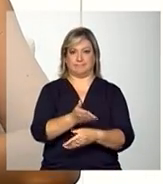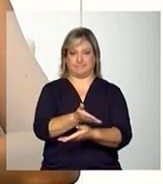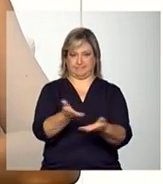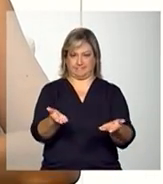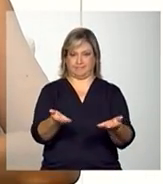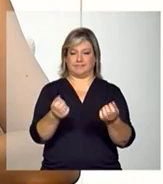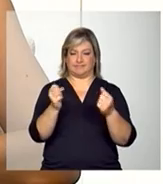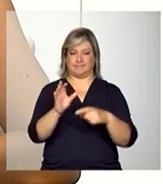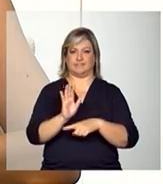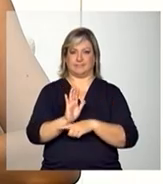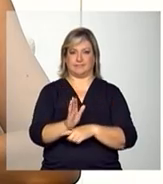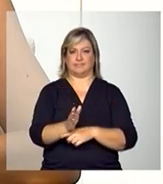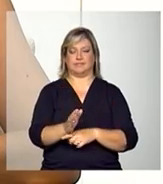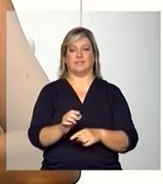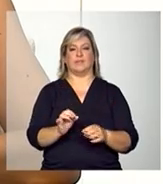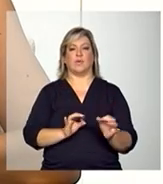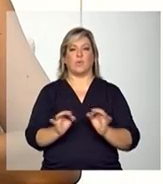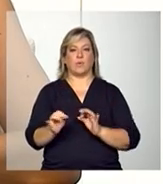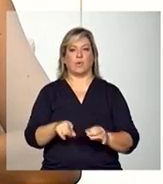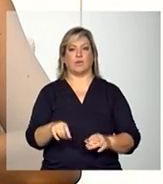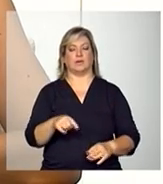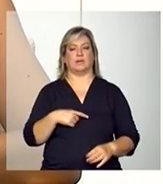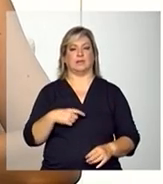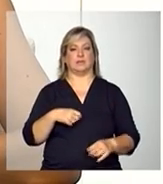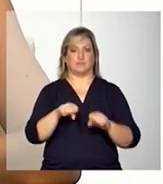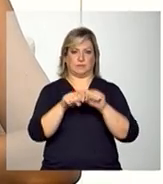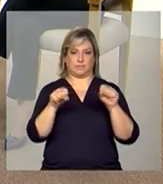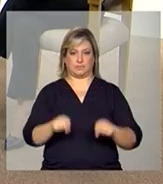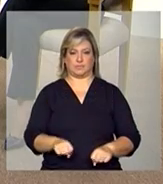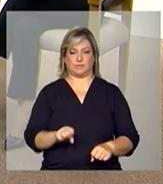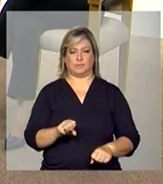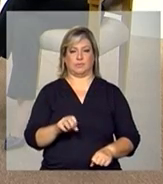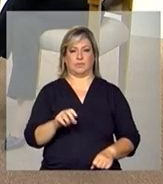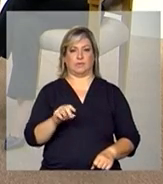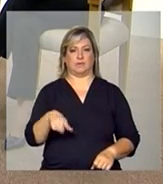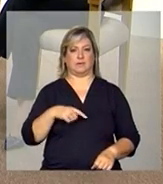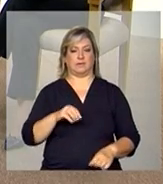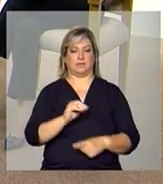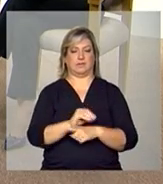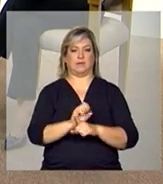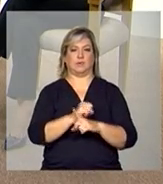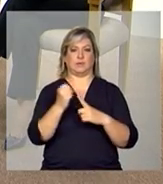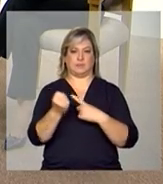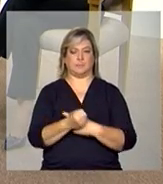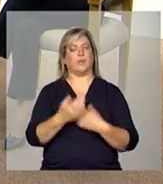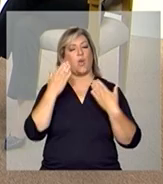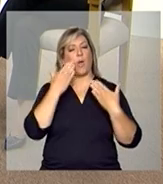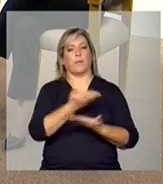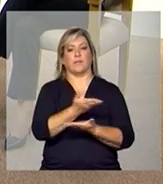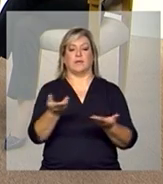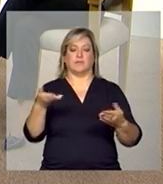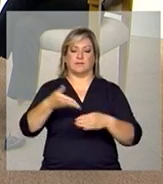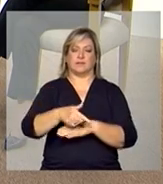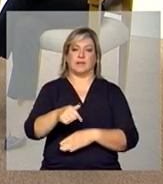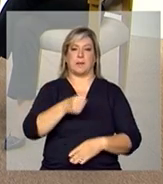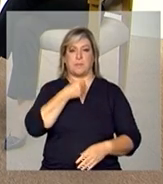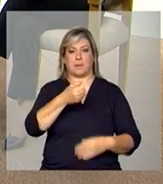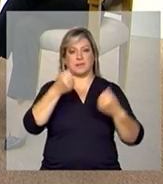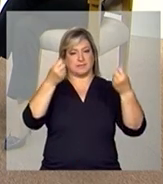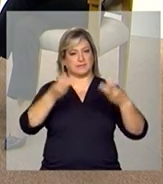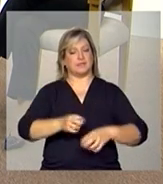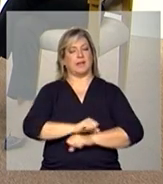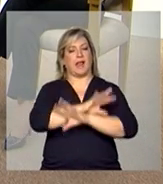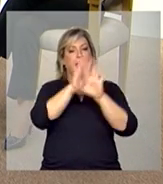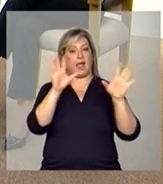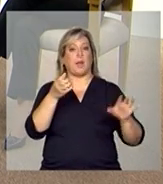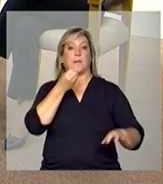auxiliar na gestão da do sistema único de assistência social Obrigada pela participação de vocês acho que vocês foram muito claros foi realmente